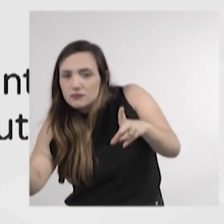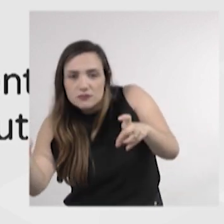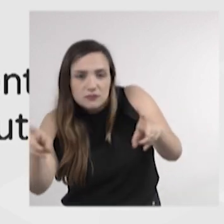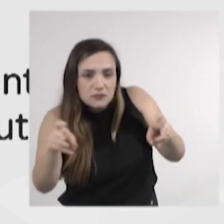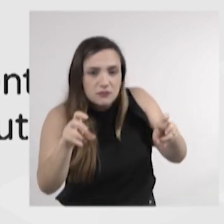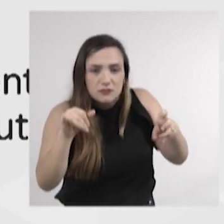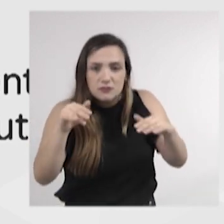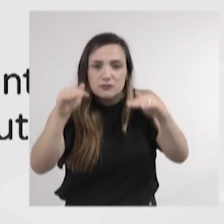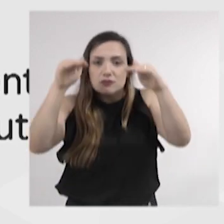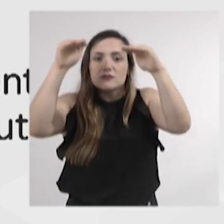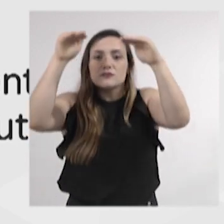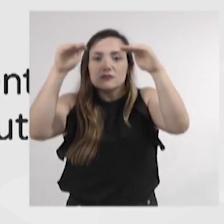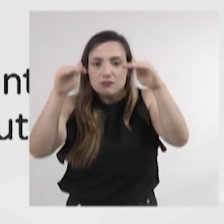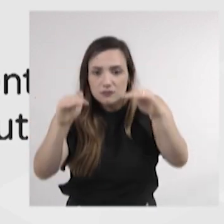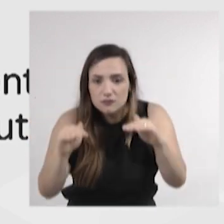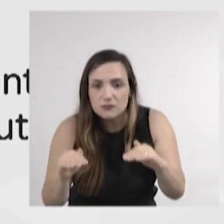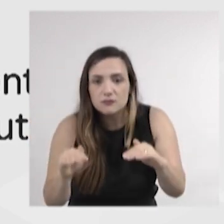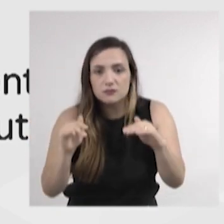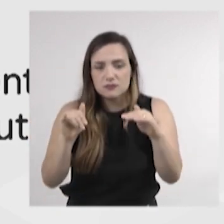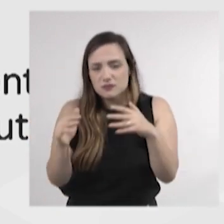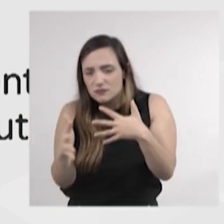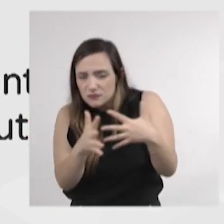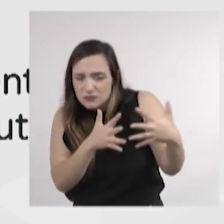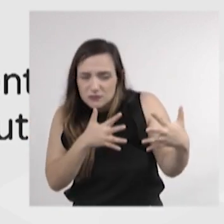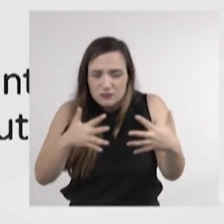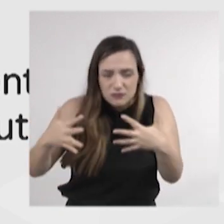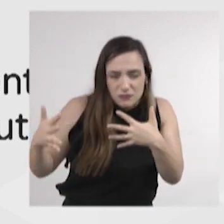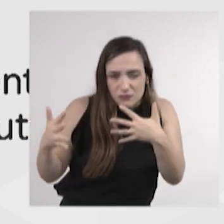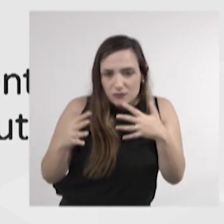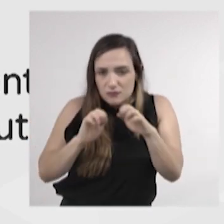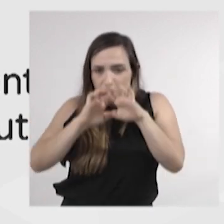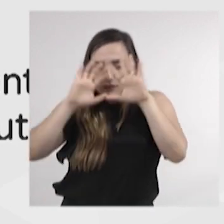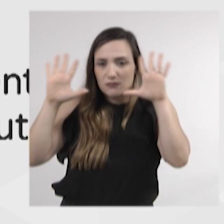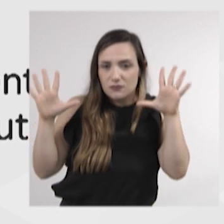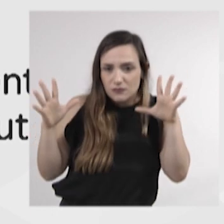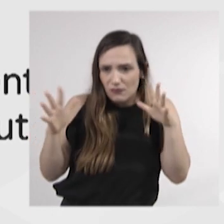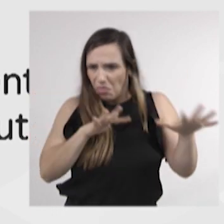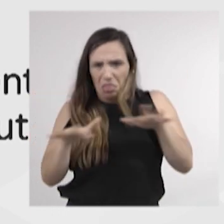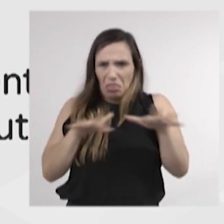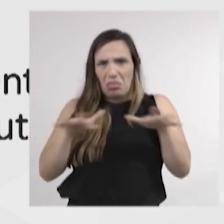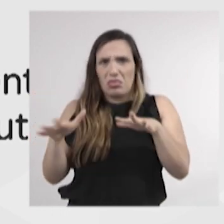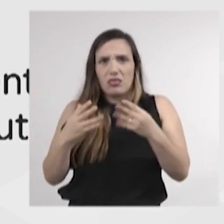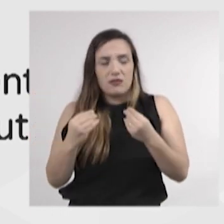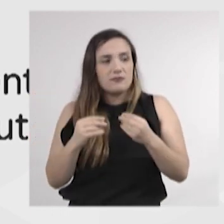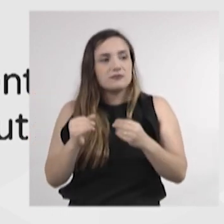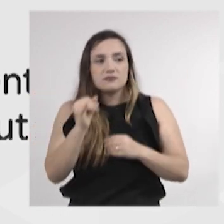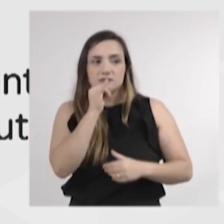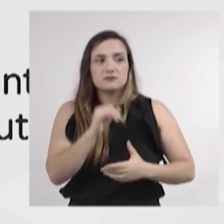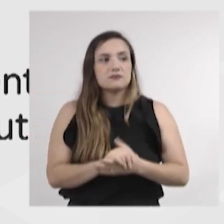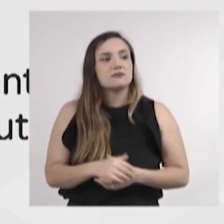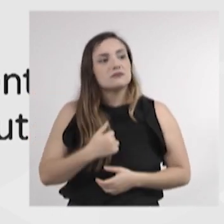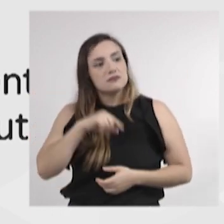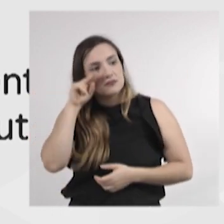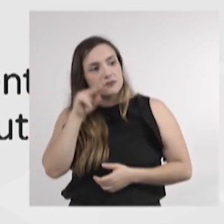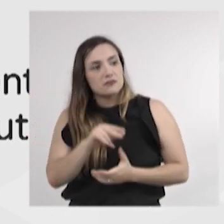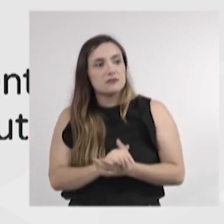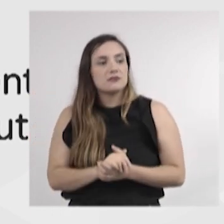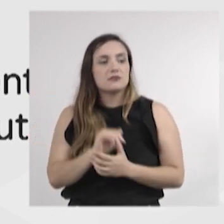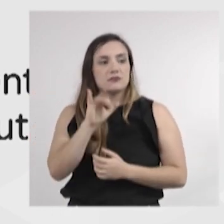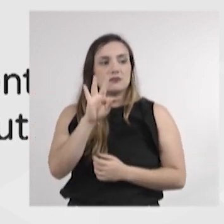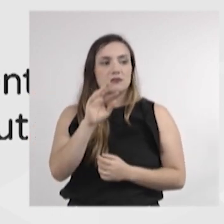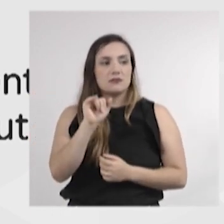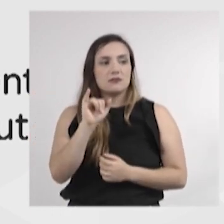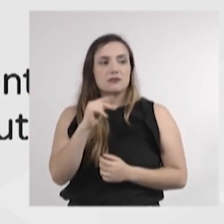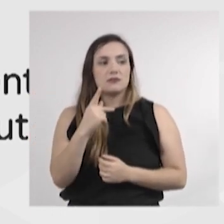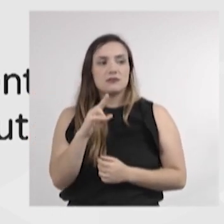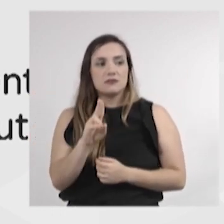nível d'água ou também seja a turbidez que está acontecendo naqueles rios. Exemplos das estações são aquelas que nós temos ali, Itaipu jusante,